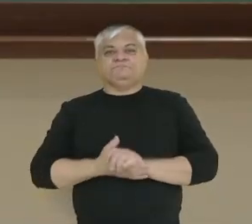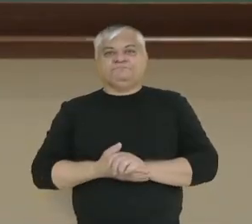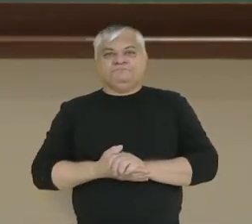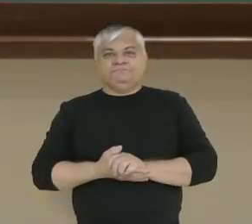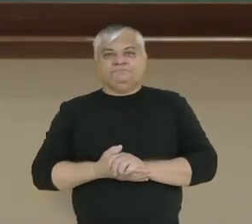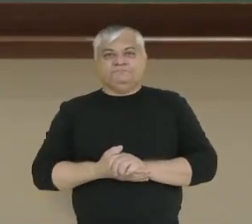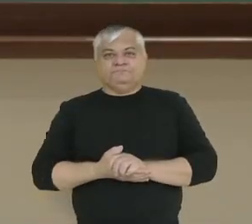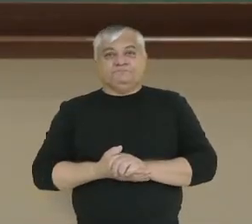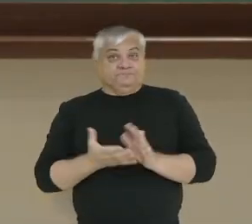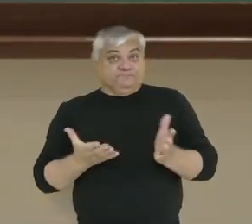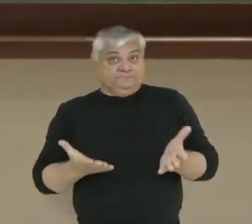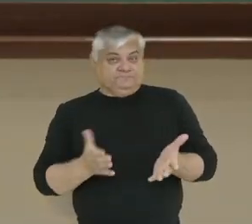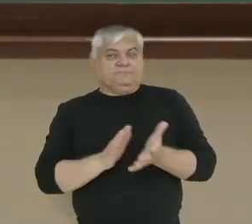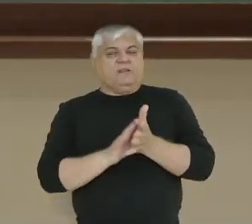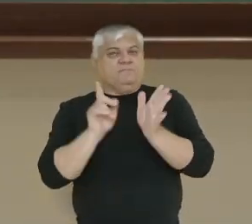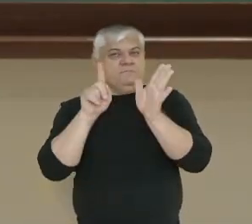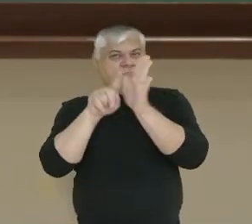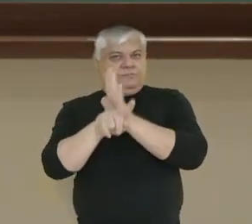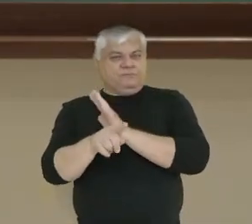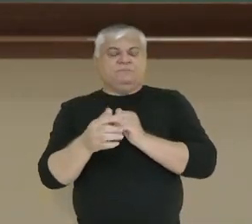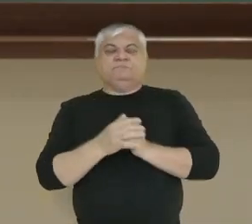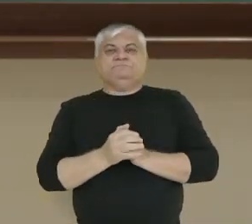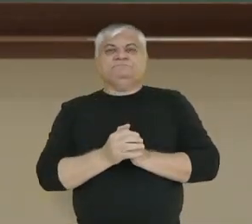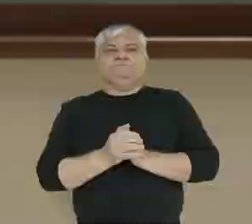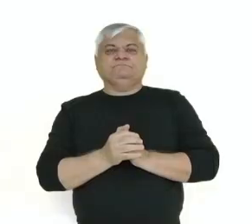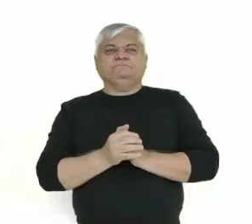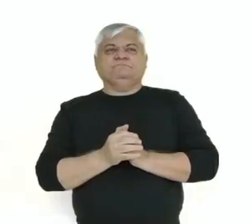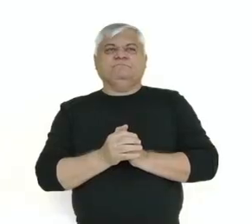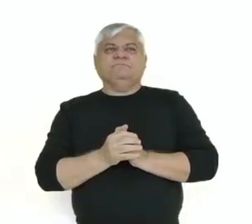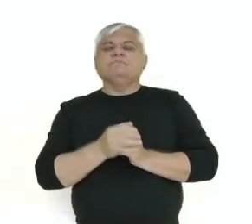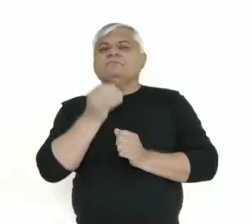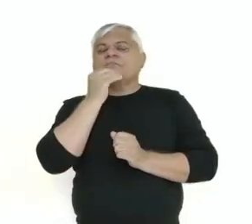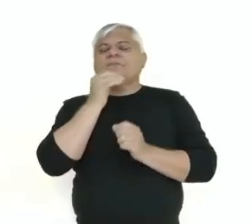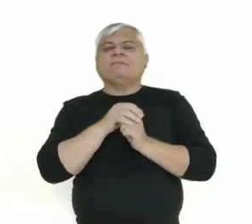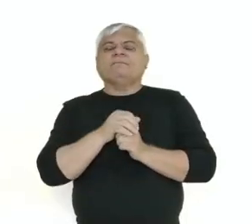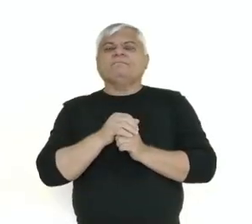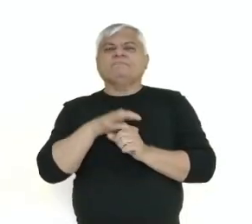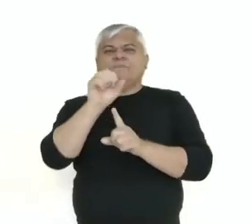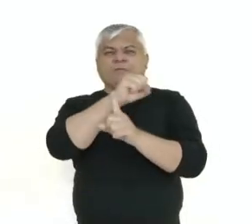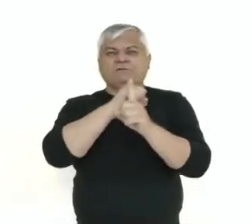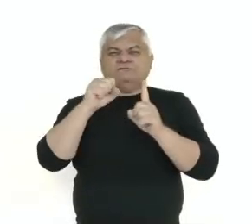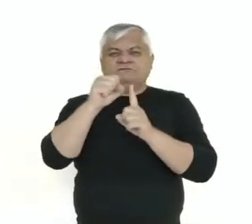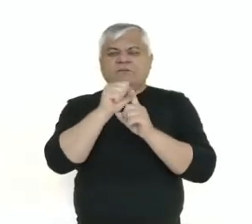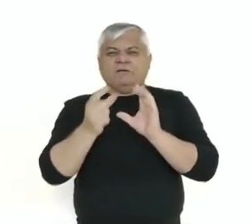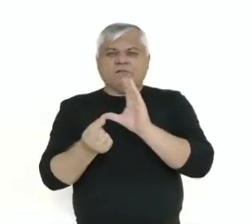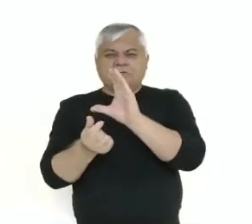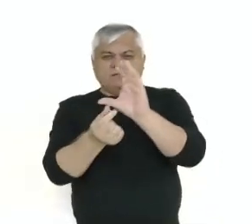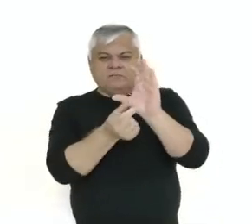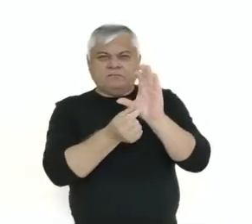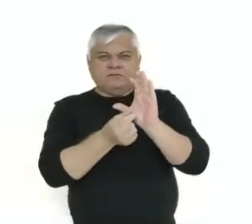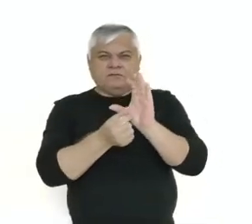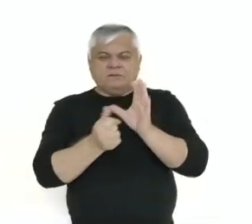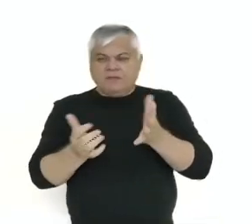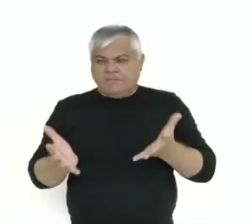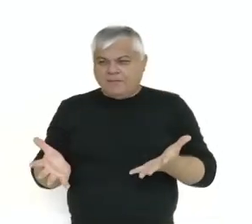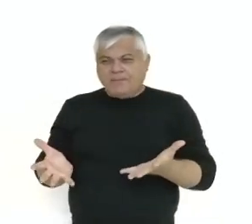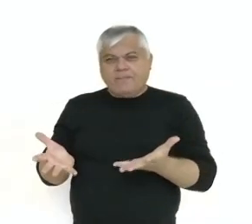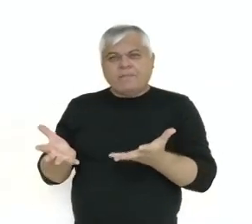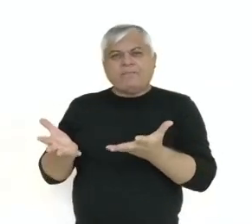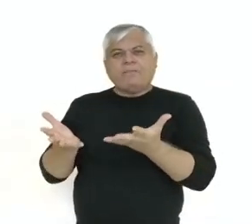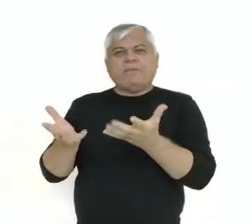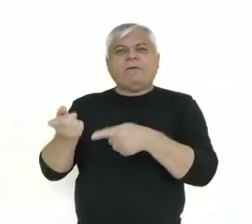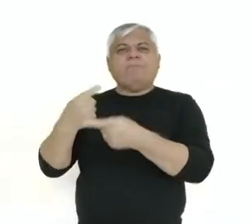Então, pessoal, a pergunta era a seguinte: de que maneira o sistema capitalista impulsionou a segunda